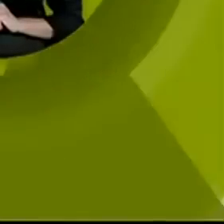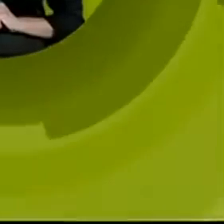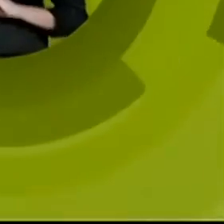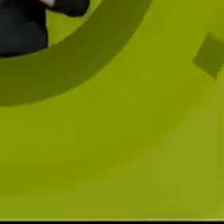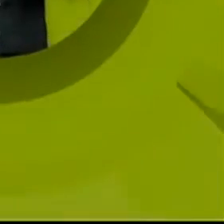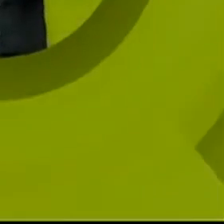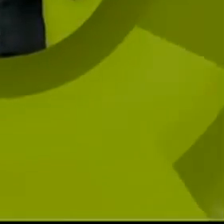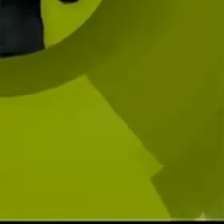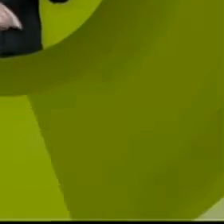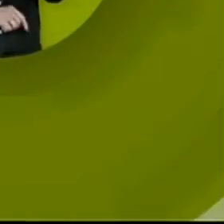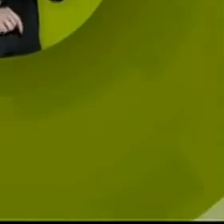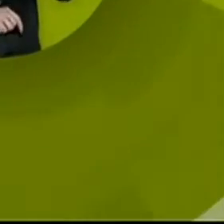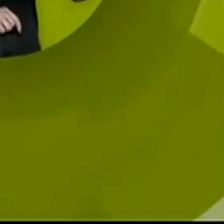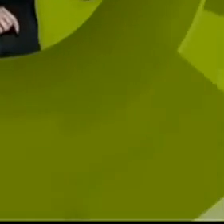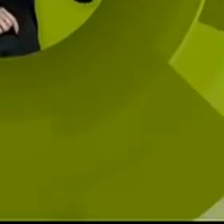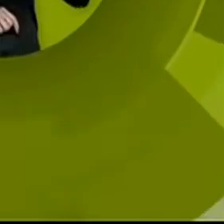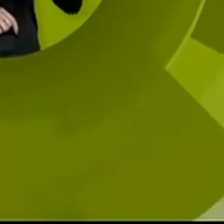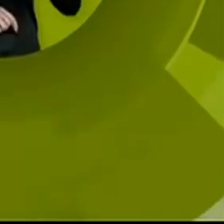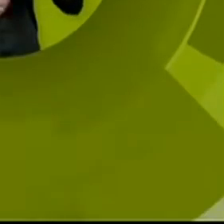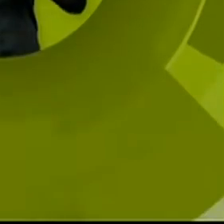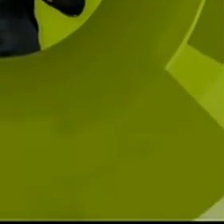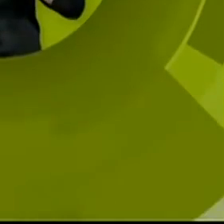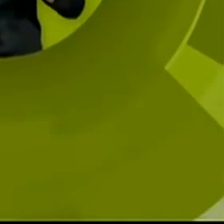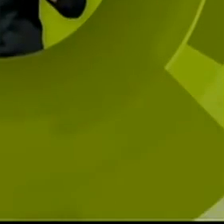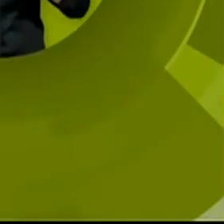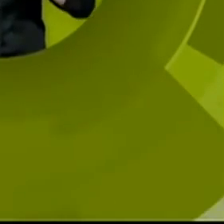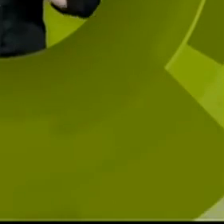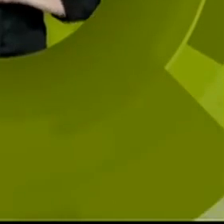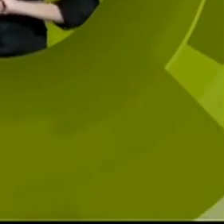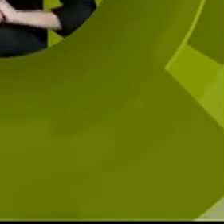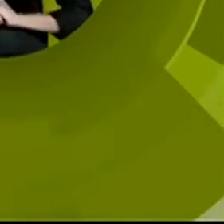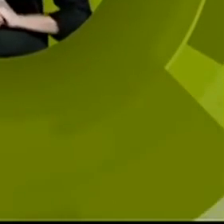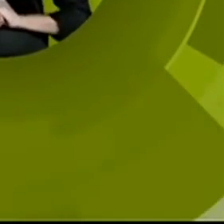O programa a seguir é livre para todos os públicos.